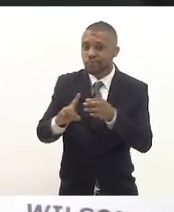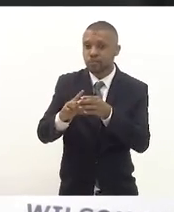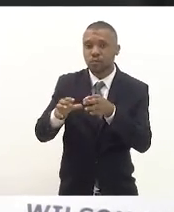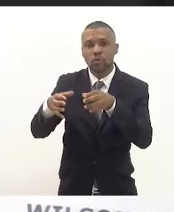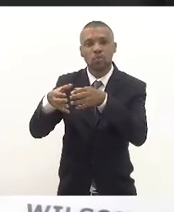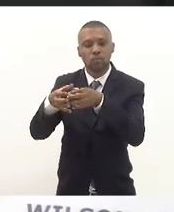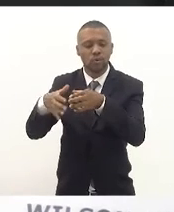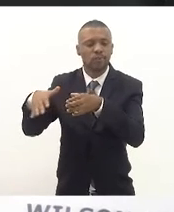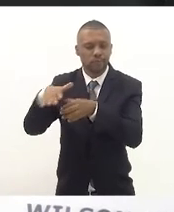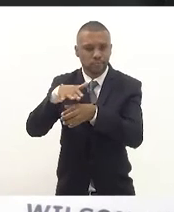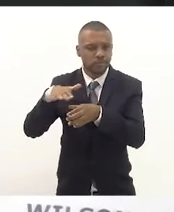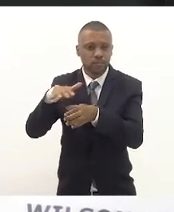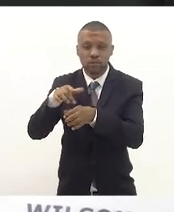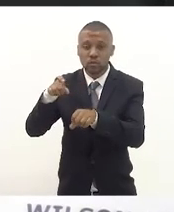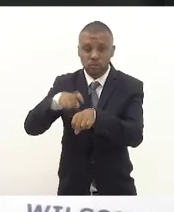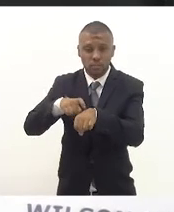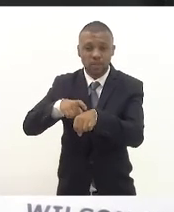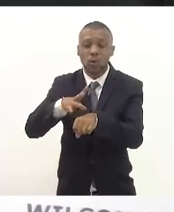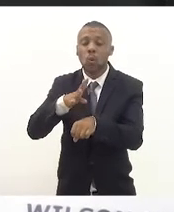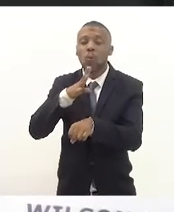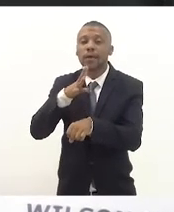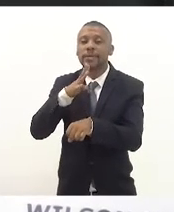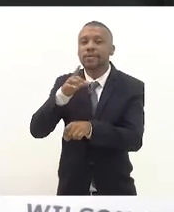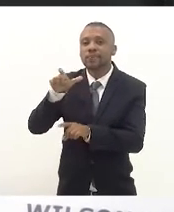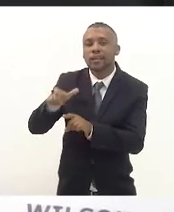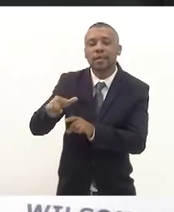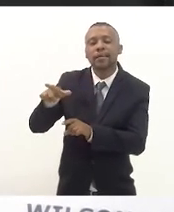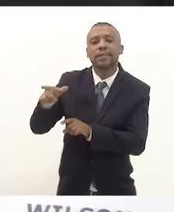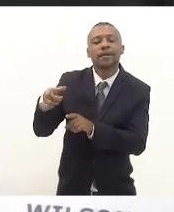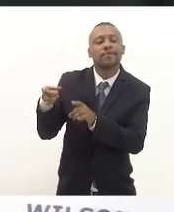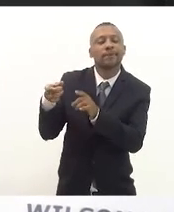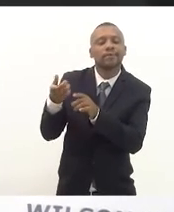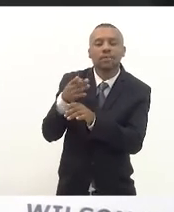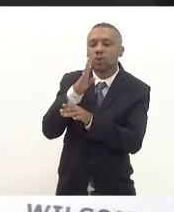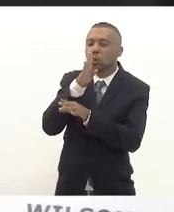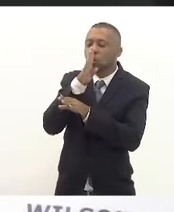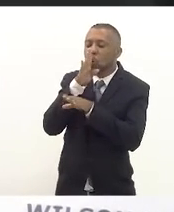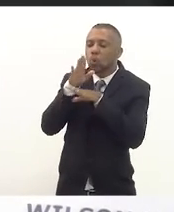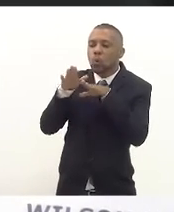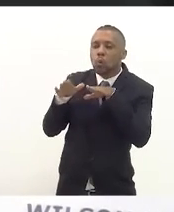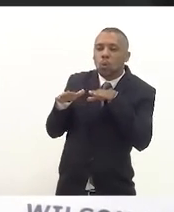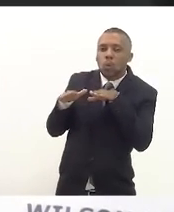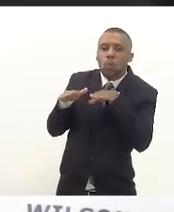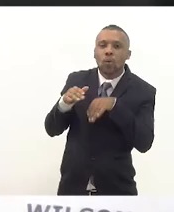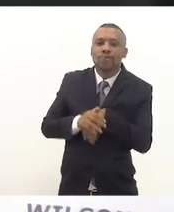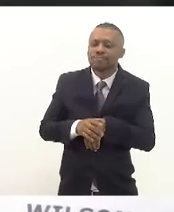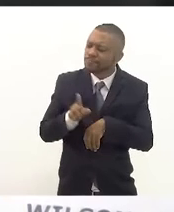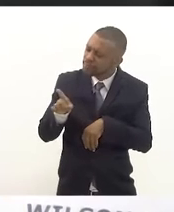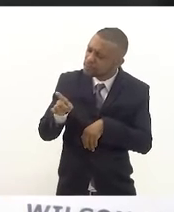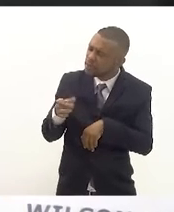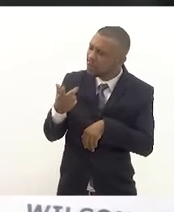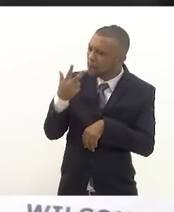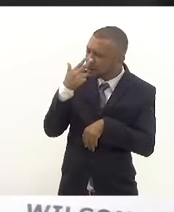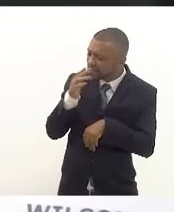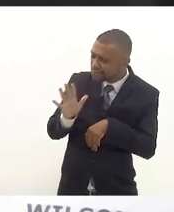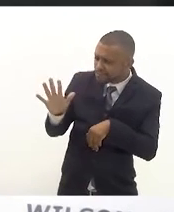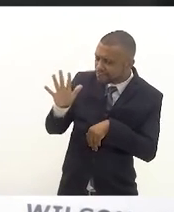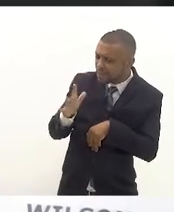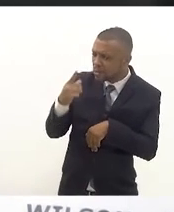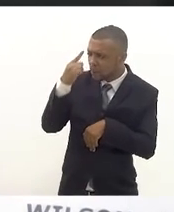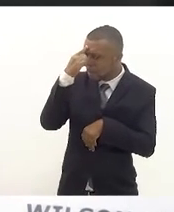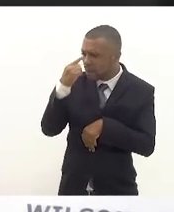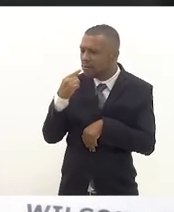quando eu conheci os céus tava largado no cantinho lá fazer o teu perfil